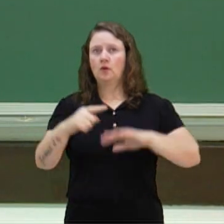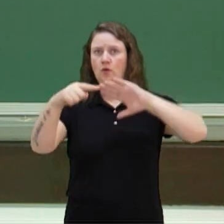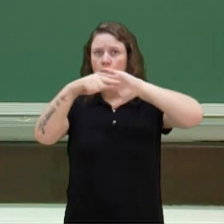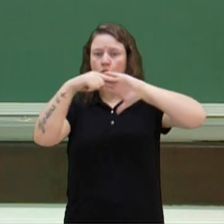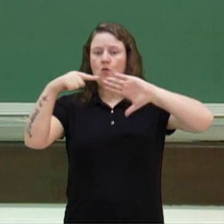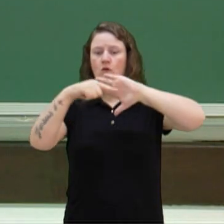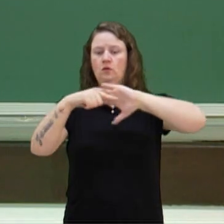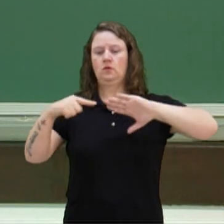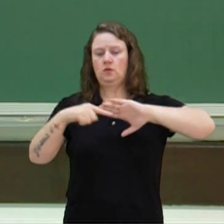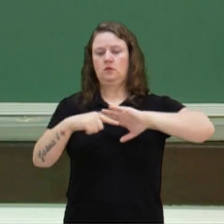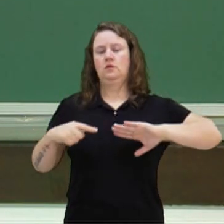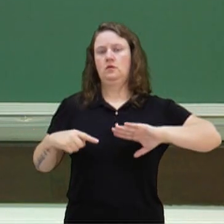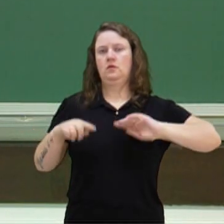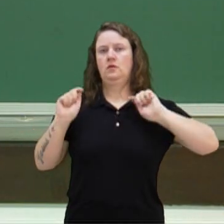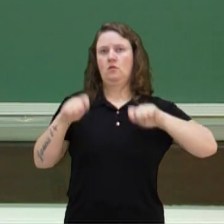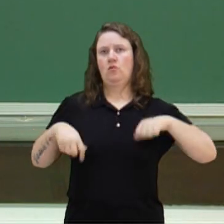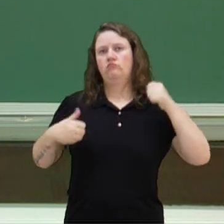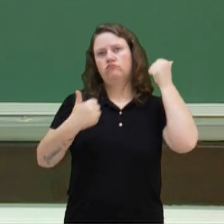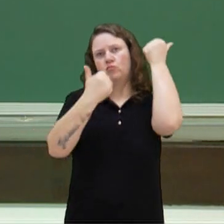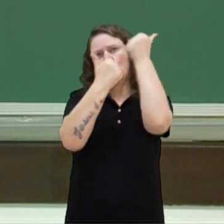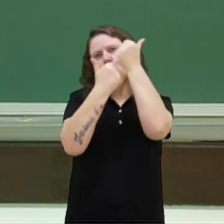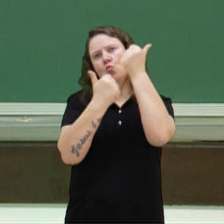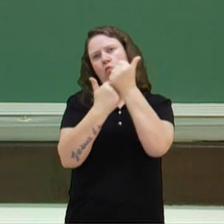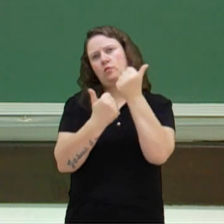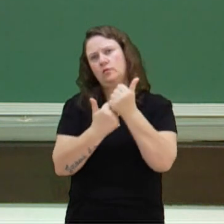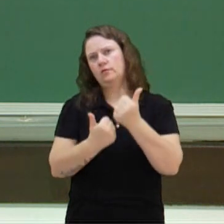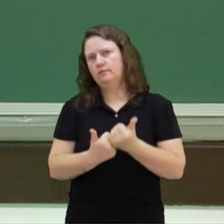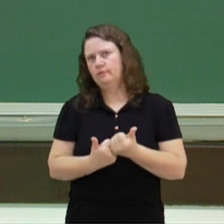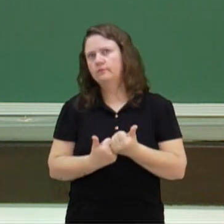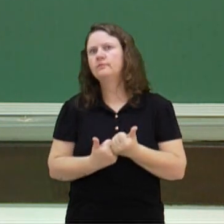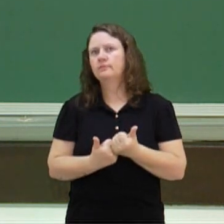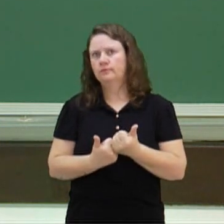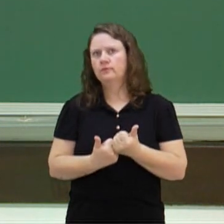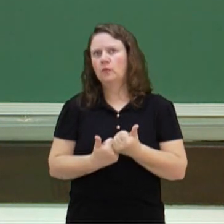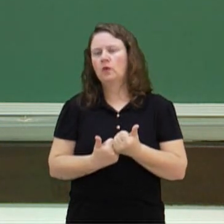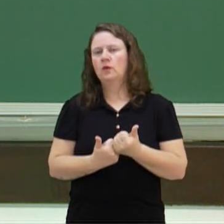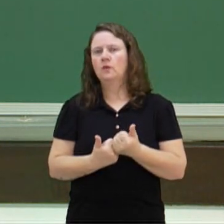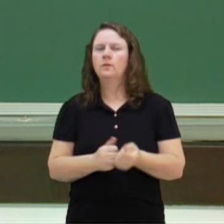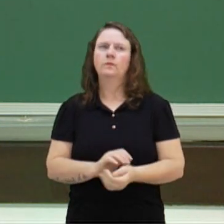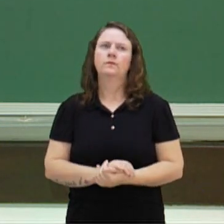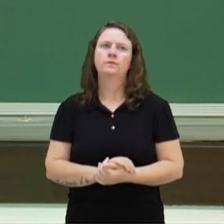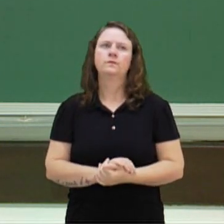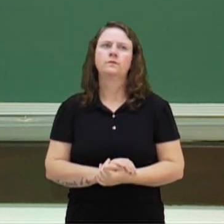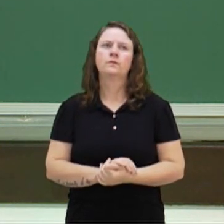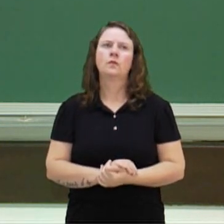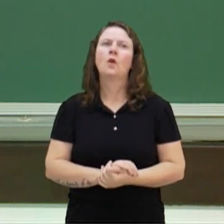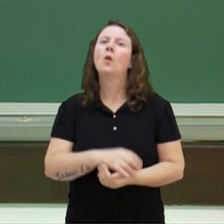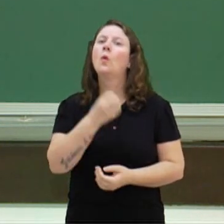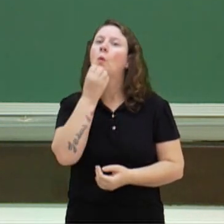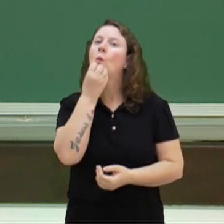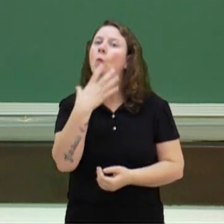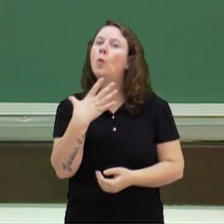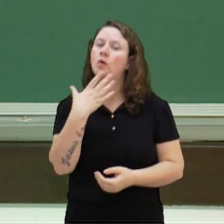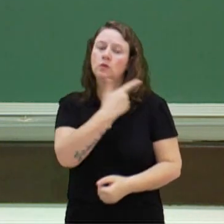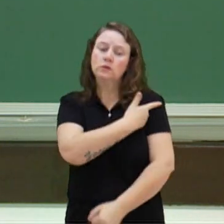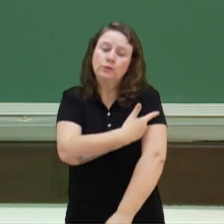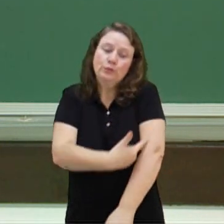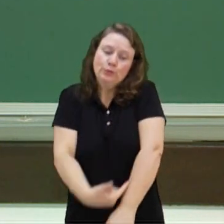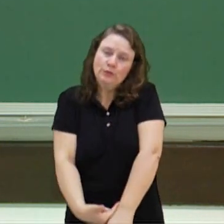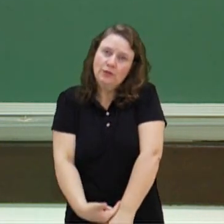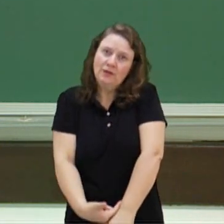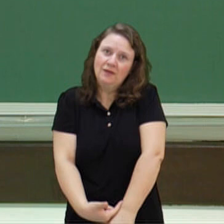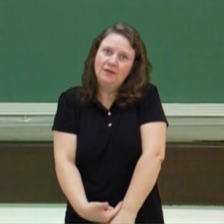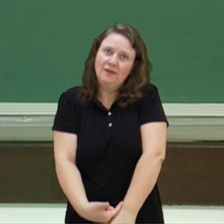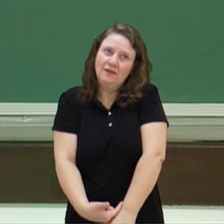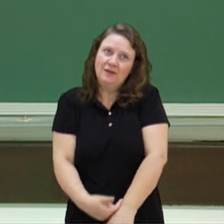eu posso fazer a substituição mental. Se der bem-humorado, bem-intencionado, bem-educado, significa que